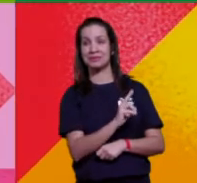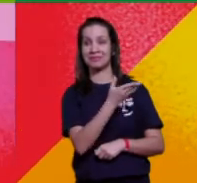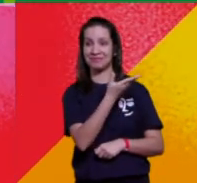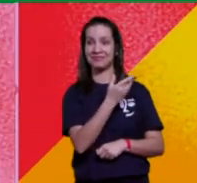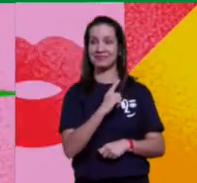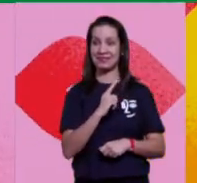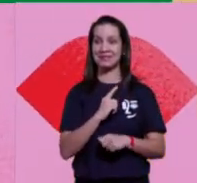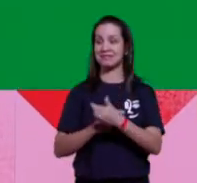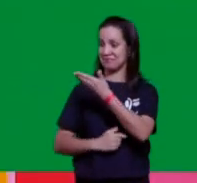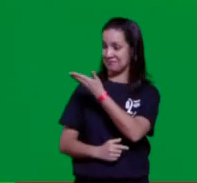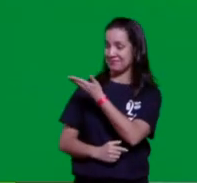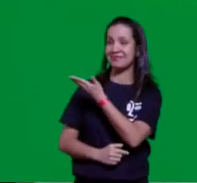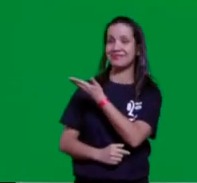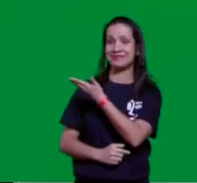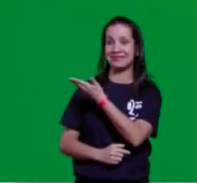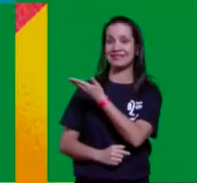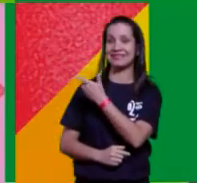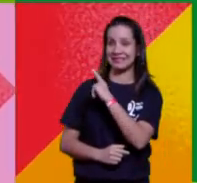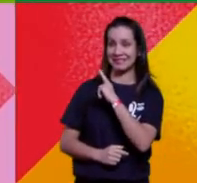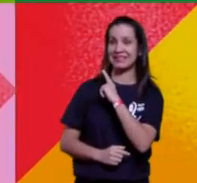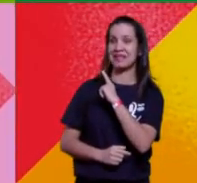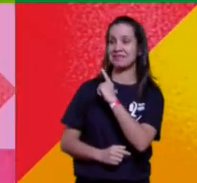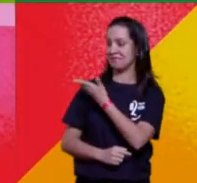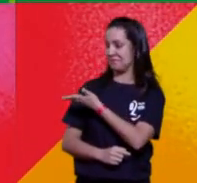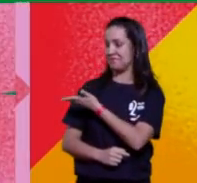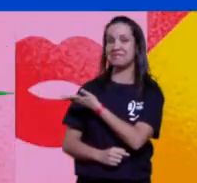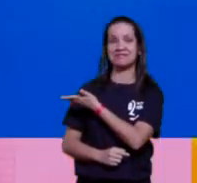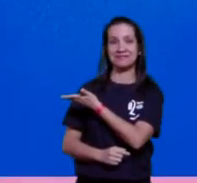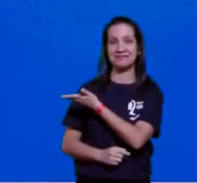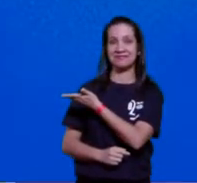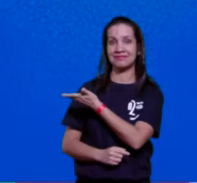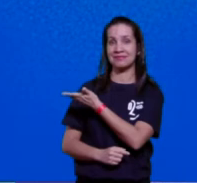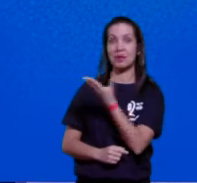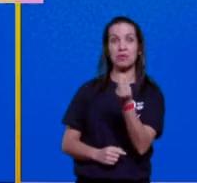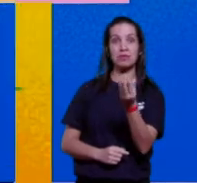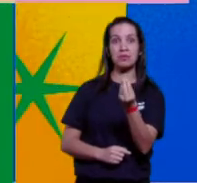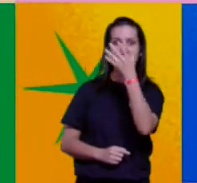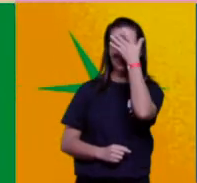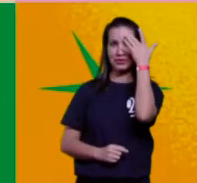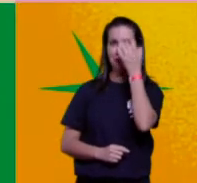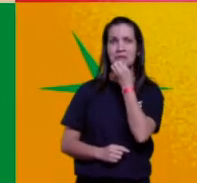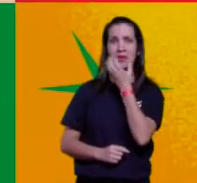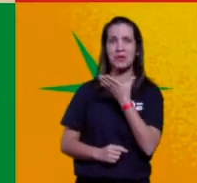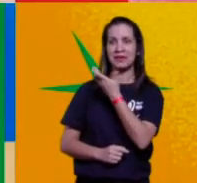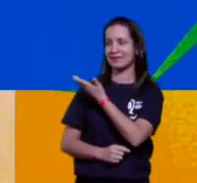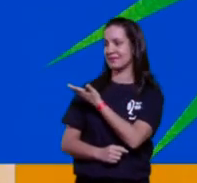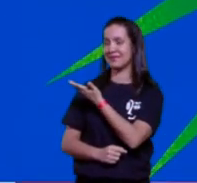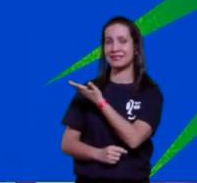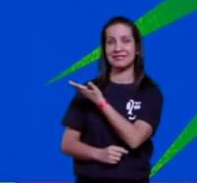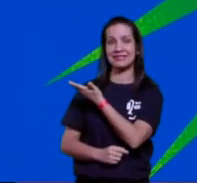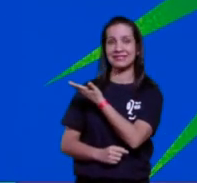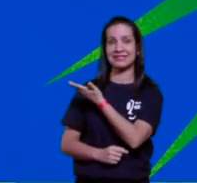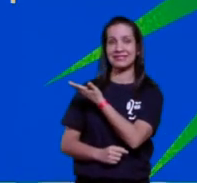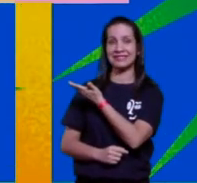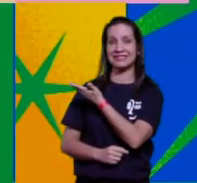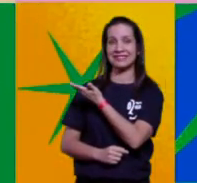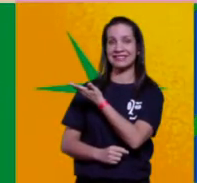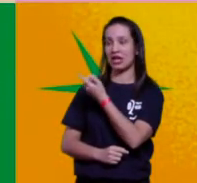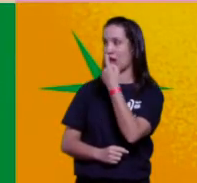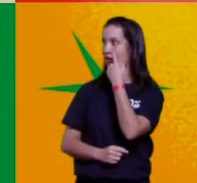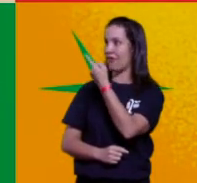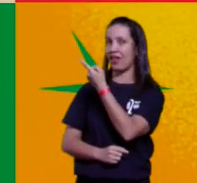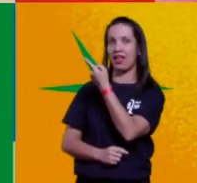Fernando Meirelles, Gabriela Prioli, Elisa Lucinda, David Júnior, Happy Hood, Larissa Luz,